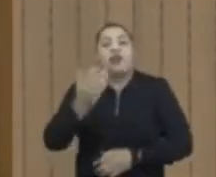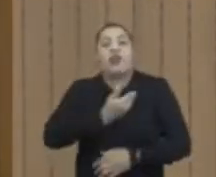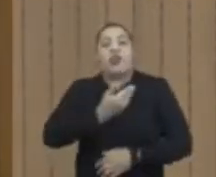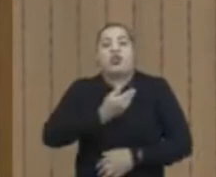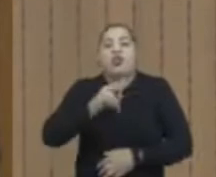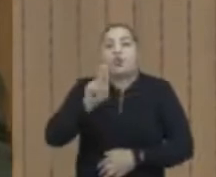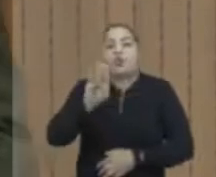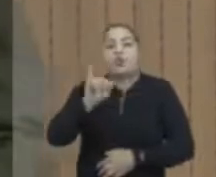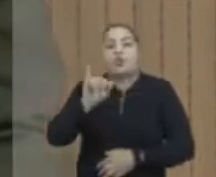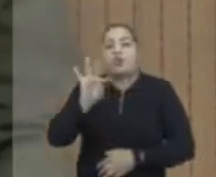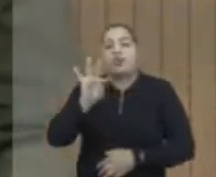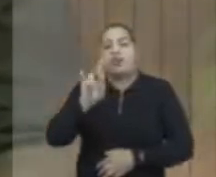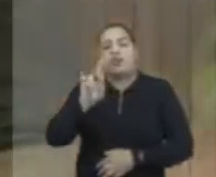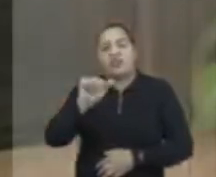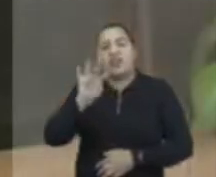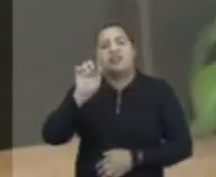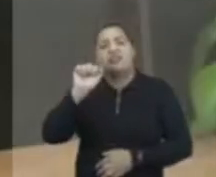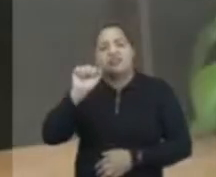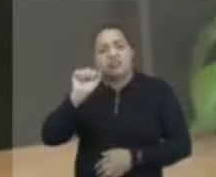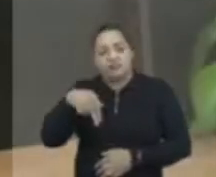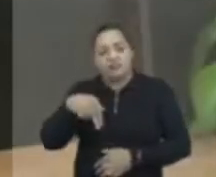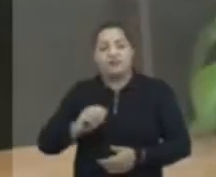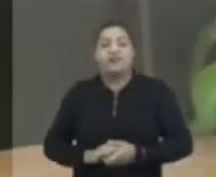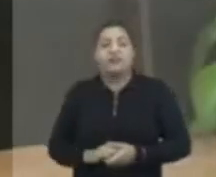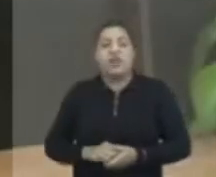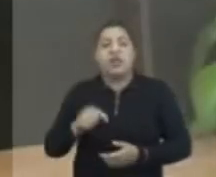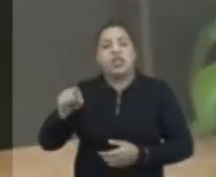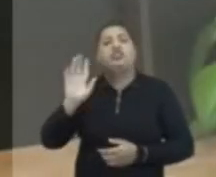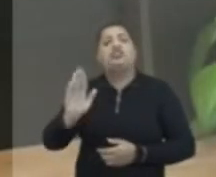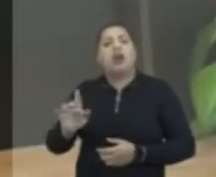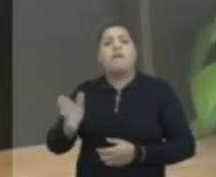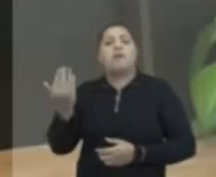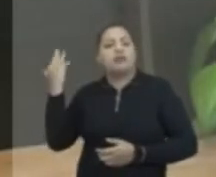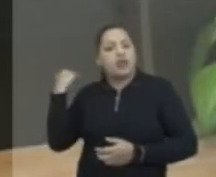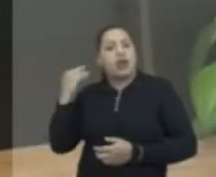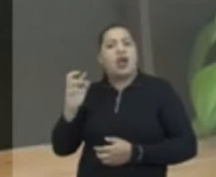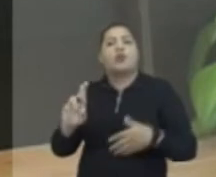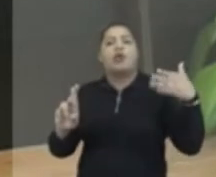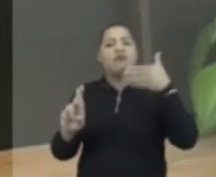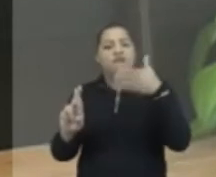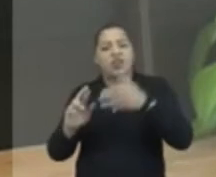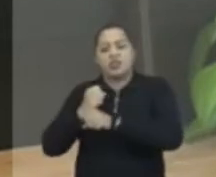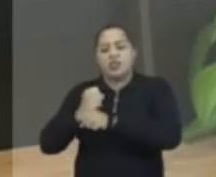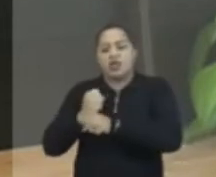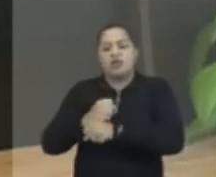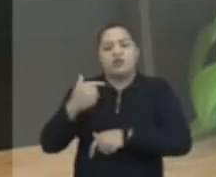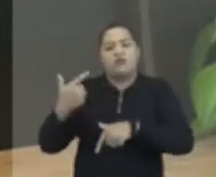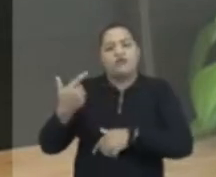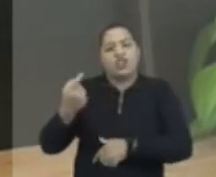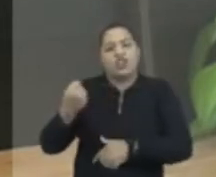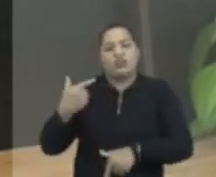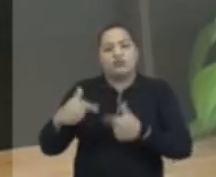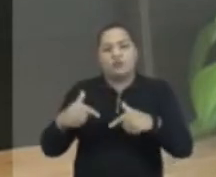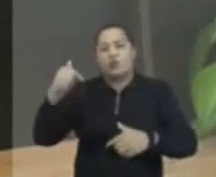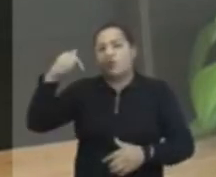que já foi uma referência para cada um de nós, que todo o Ministério Público Federal trabalhou aqui por mais de 20 anos e continua sendo referência